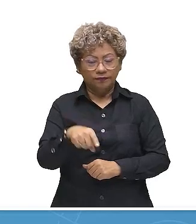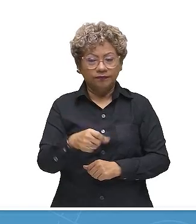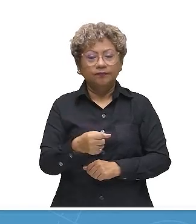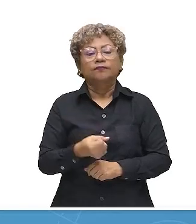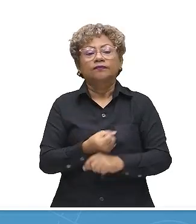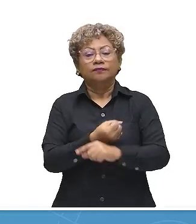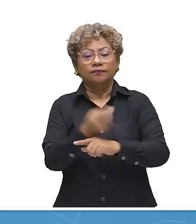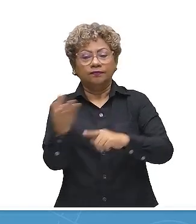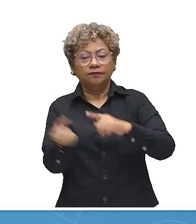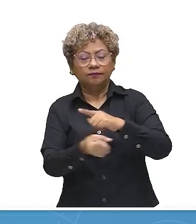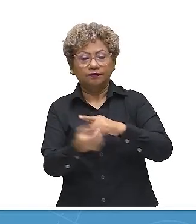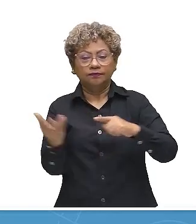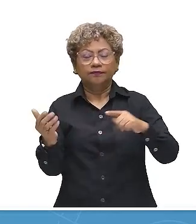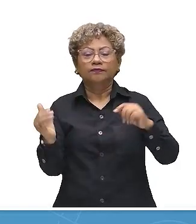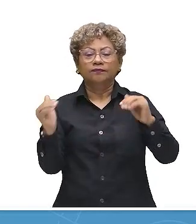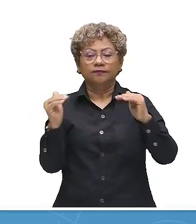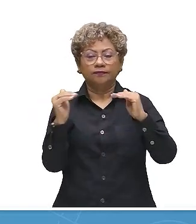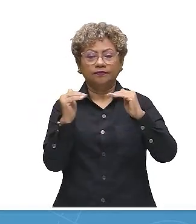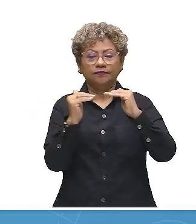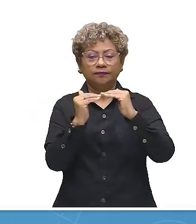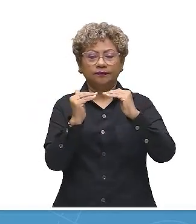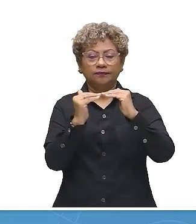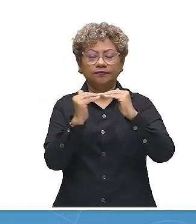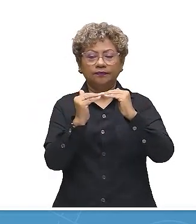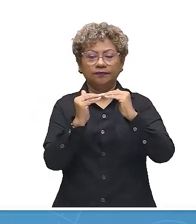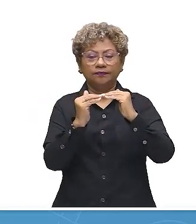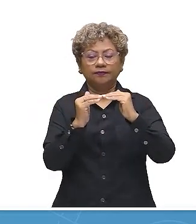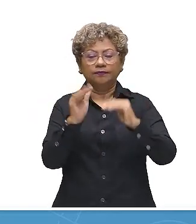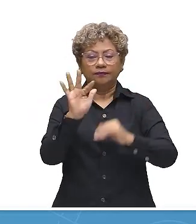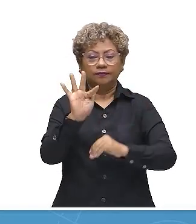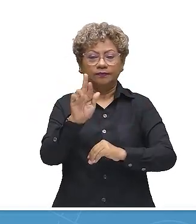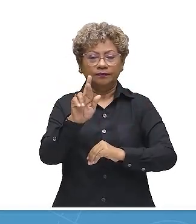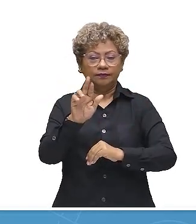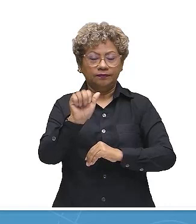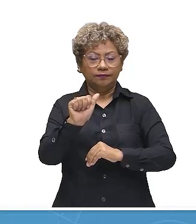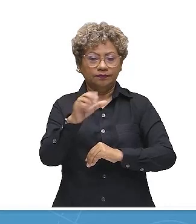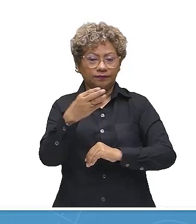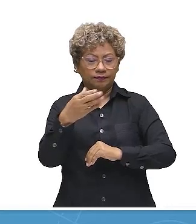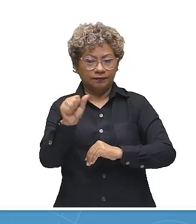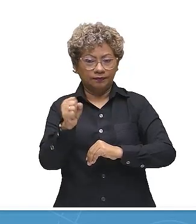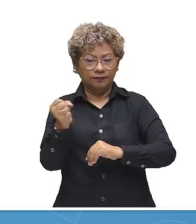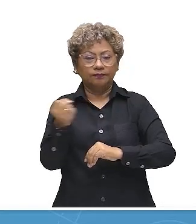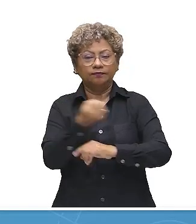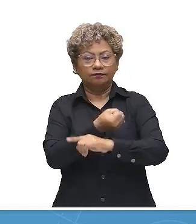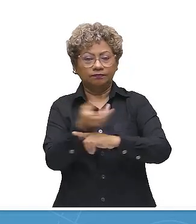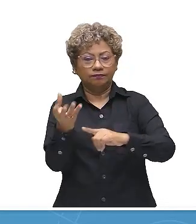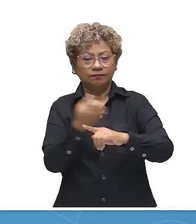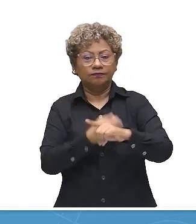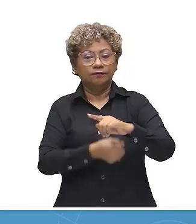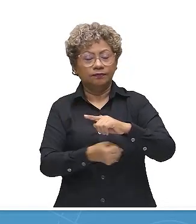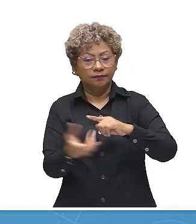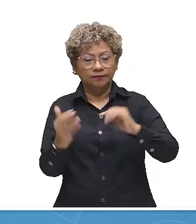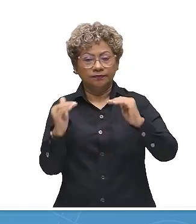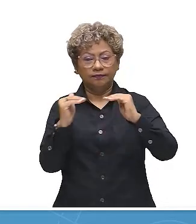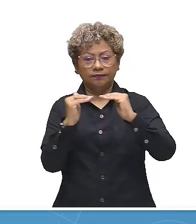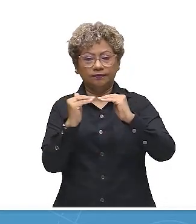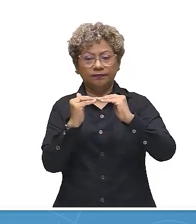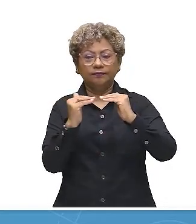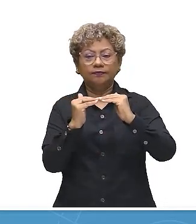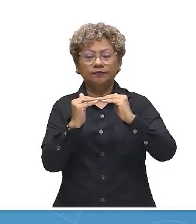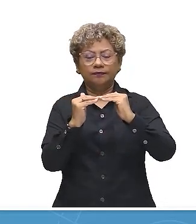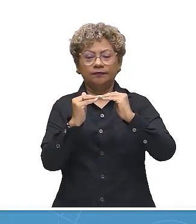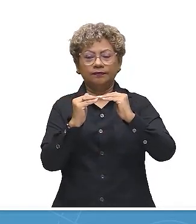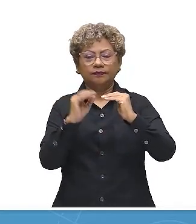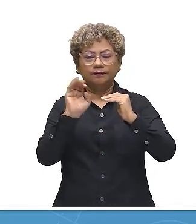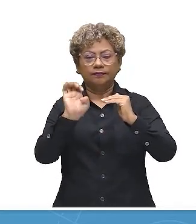8 sobre 16, que era a minha primeira fração, e 1 sobre 2, que foi a minha